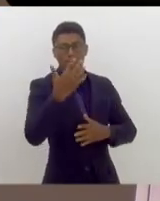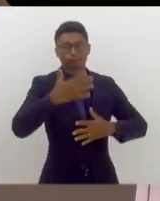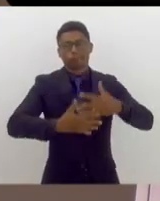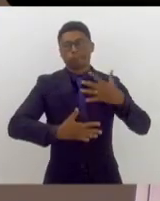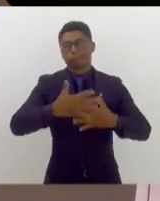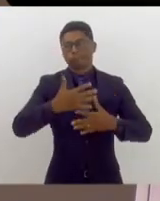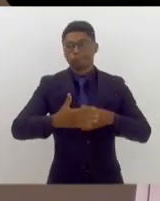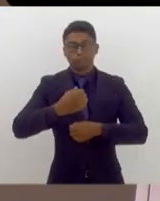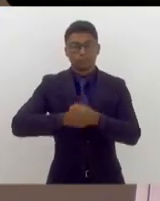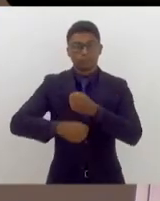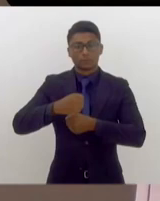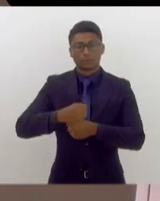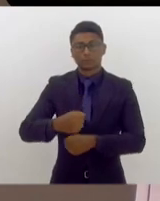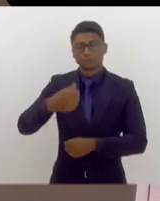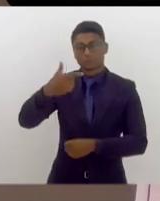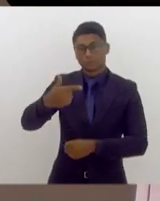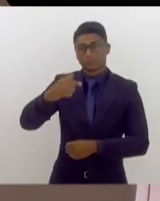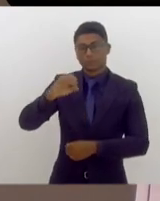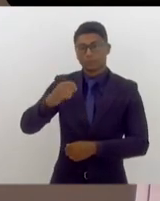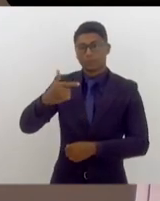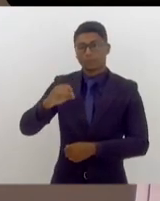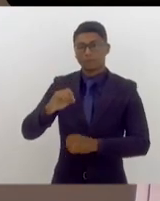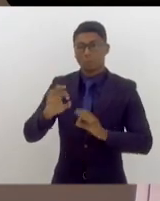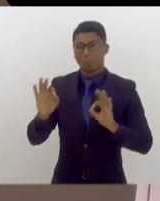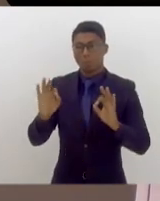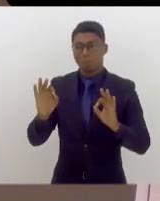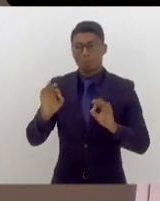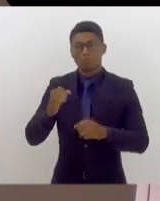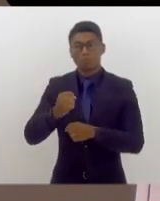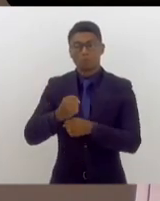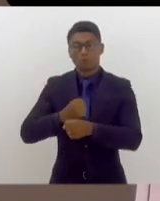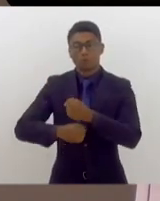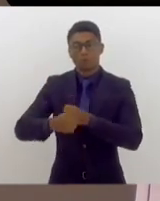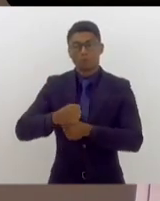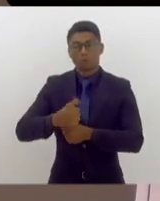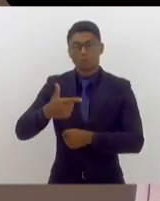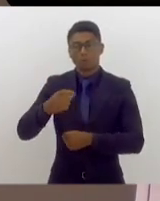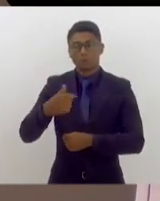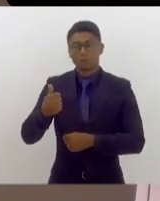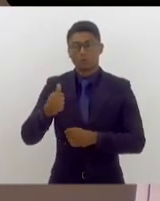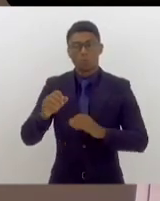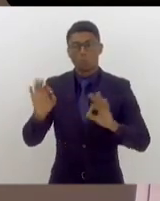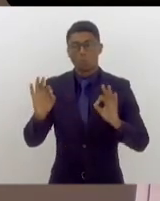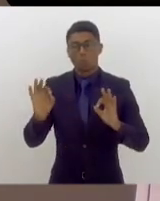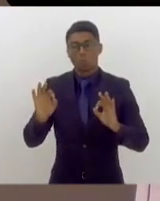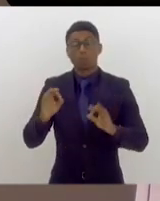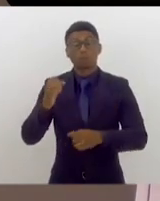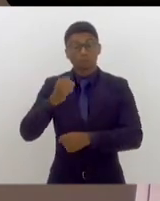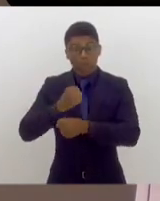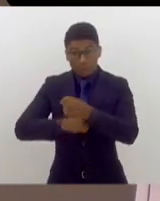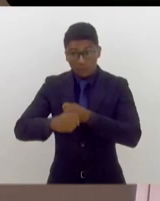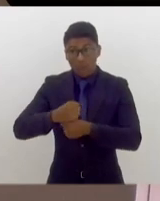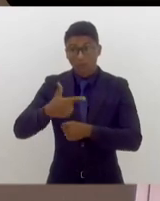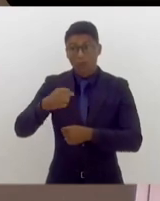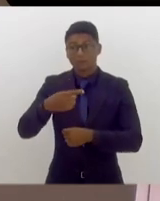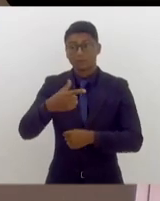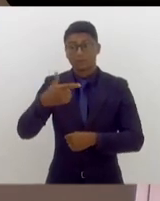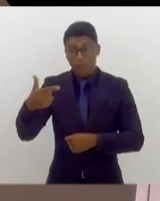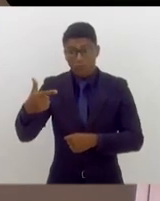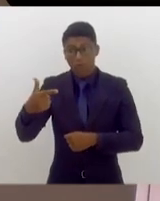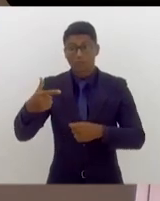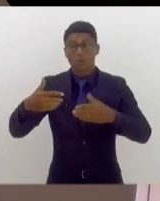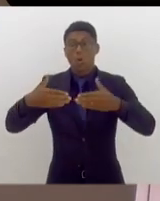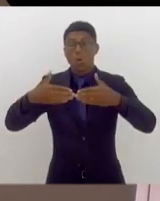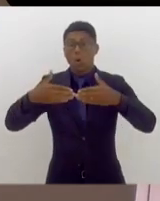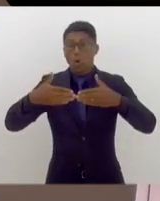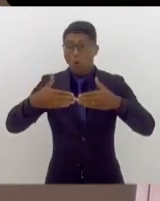feito em 2020, 2021 igualmente não, começou em 2022, mas ele está atrasado em seu